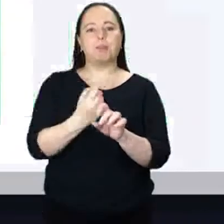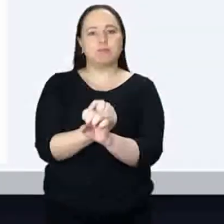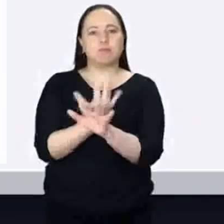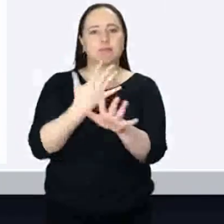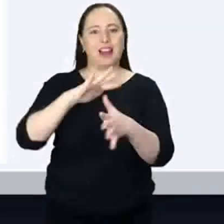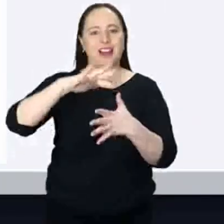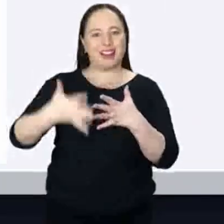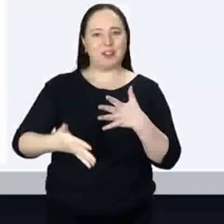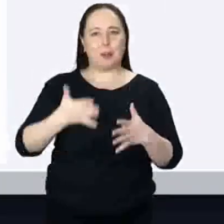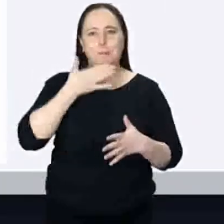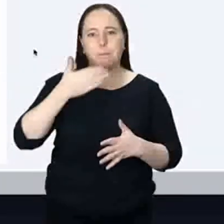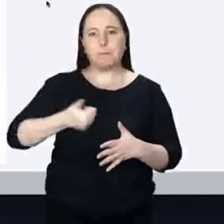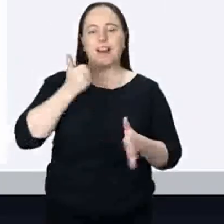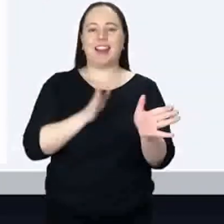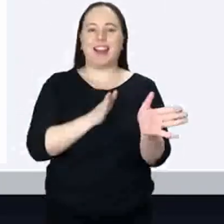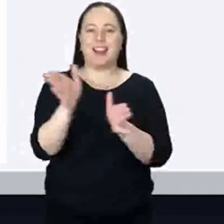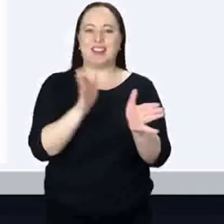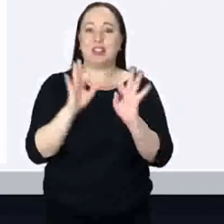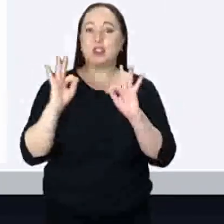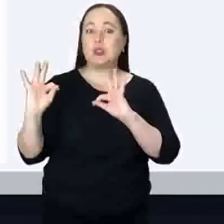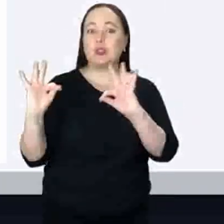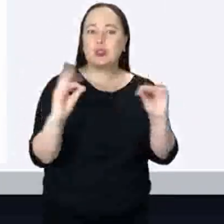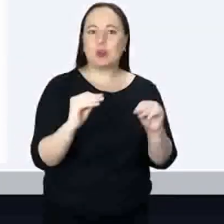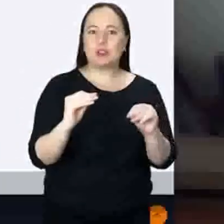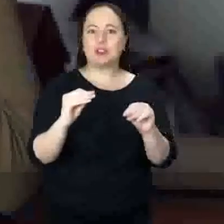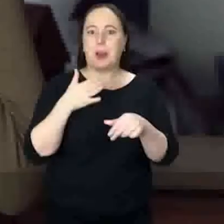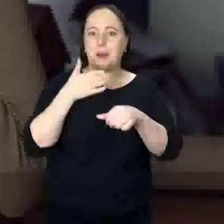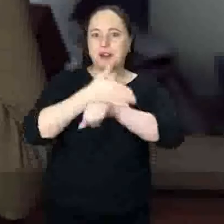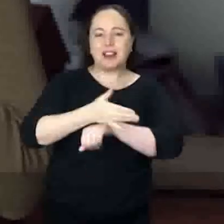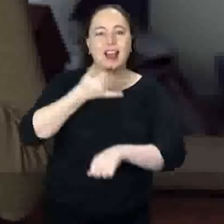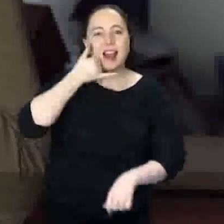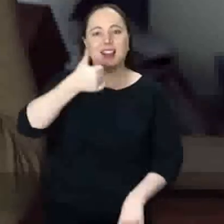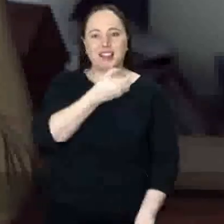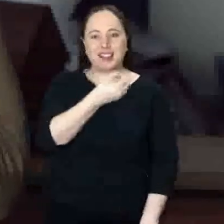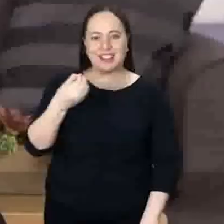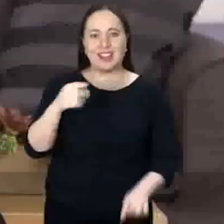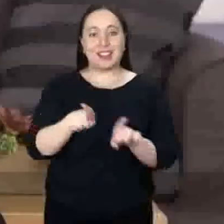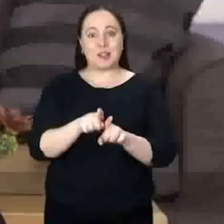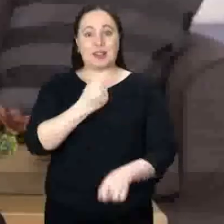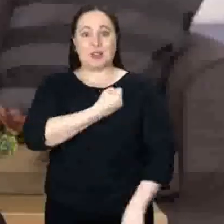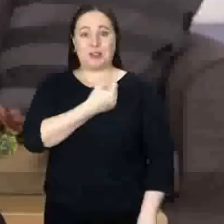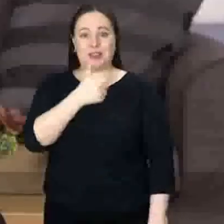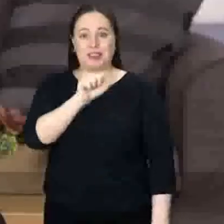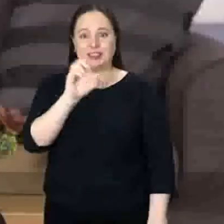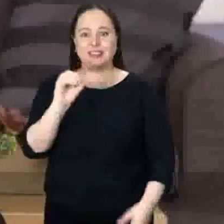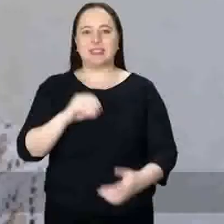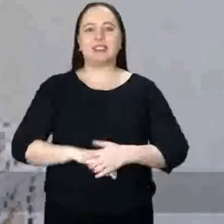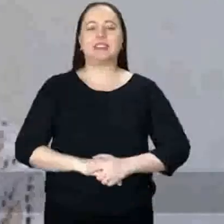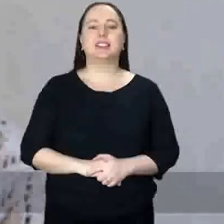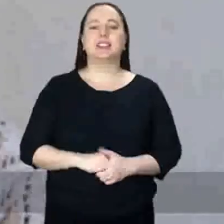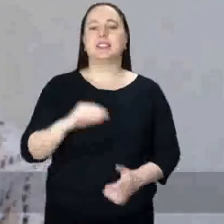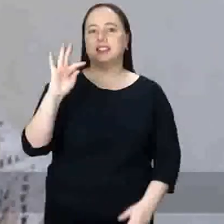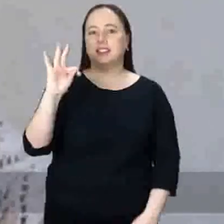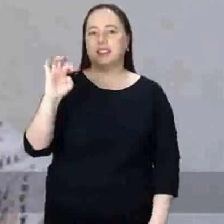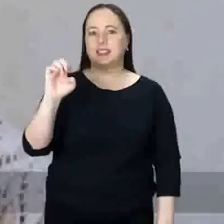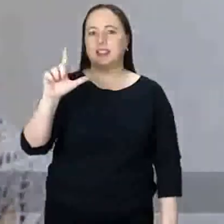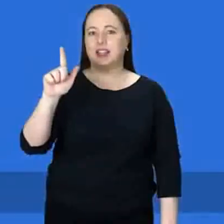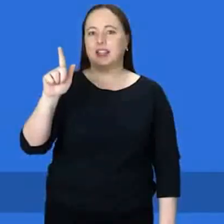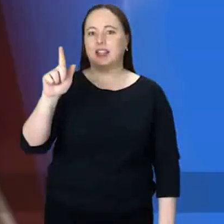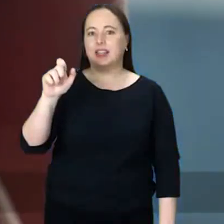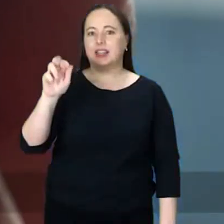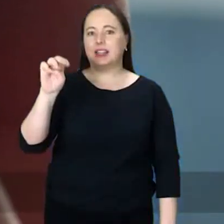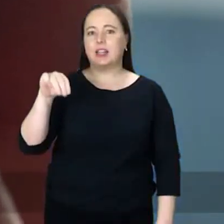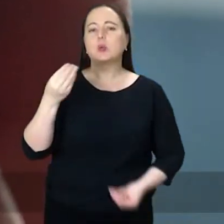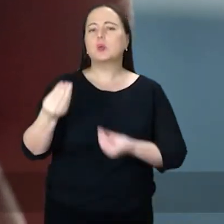e atendimento em Libras. Tudo para aumentar a acessibilidade de todos ao Disque 100 e ao Ligue 180.